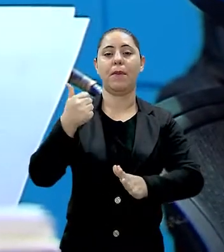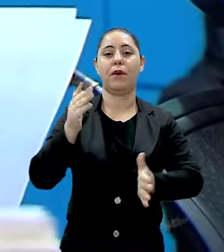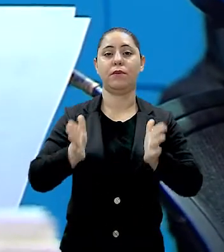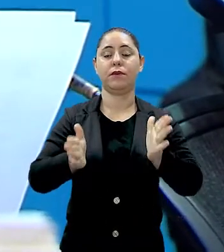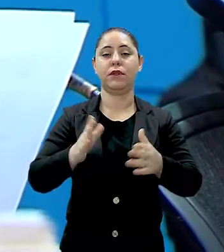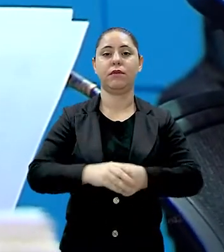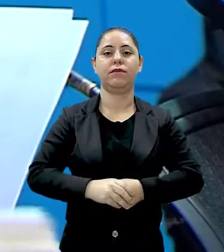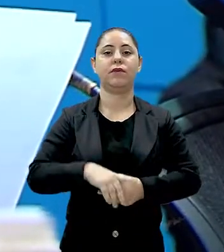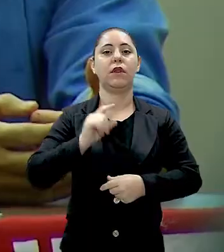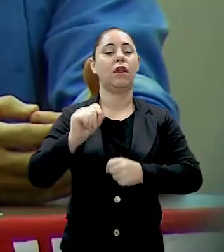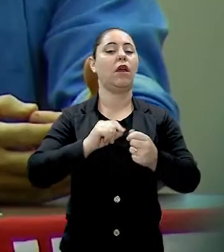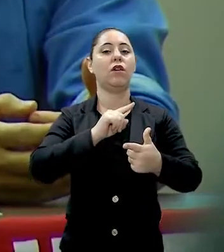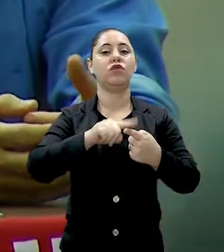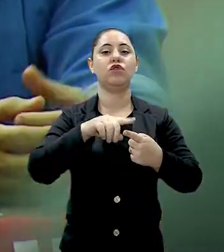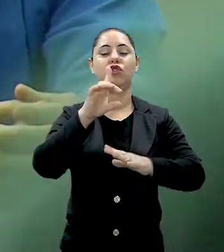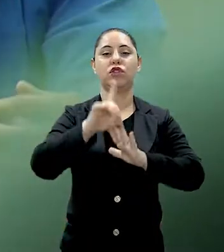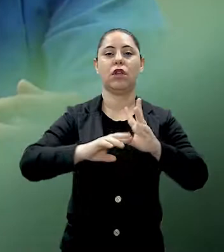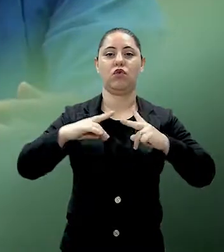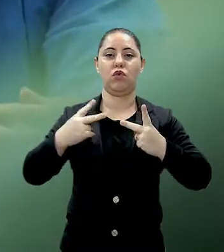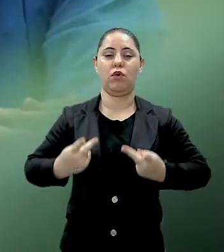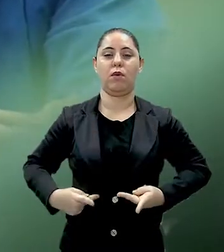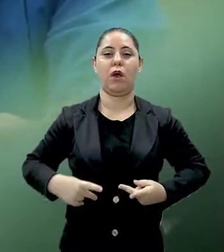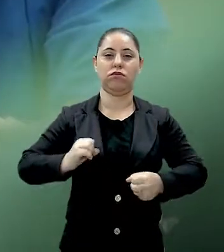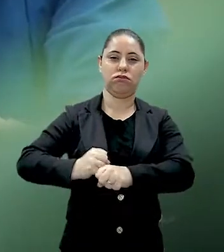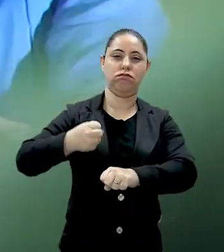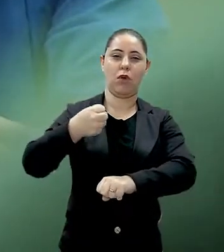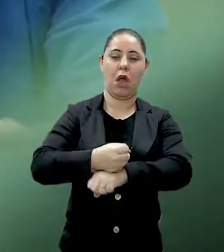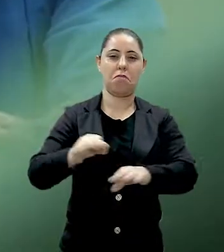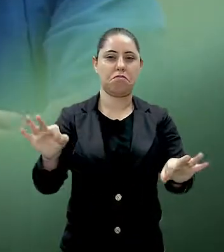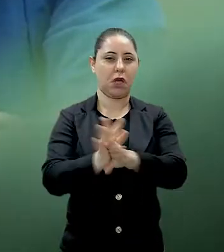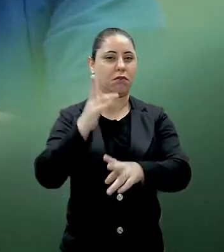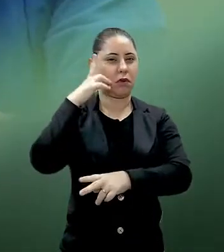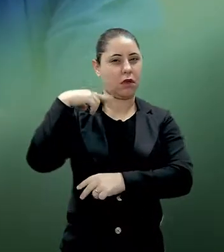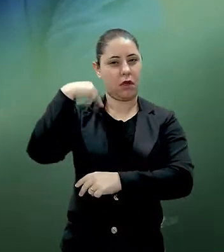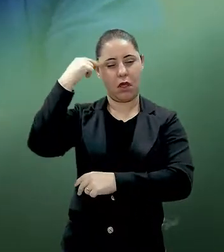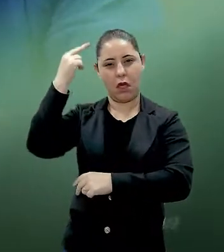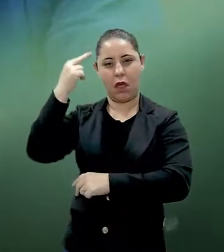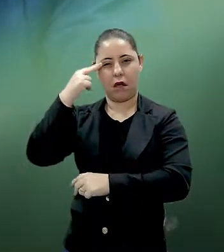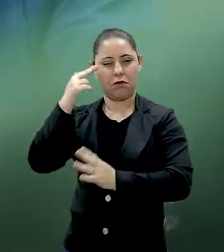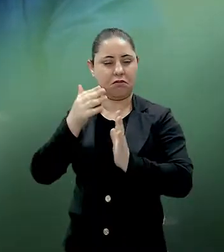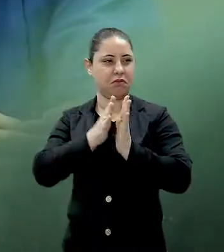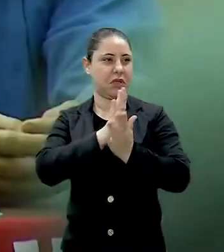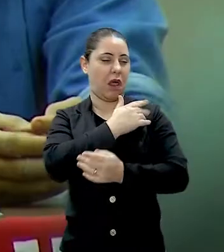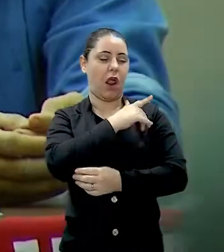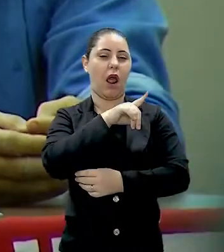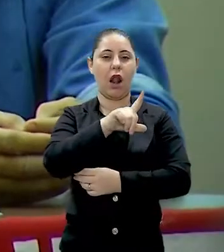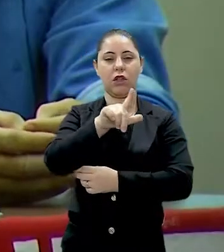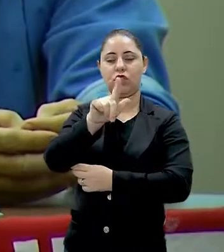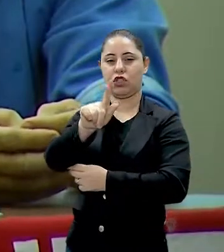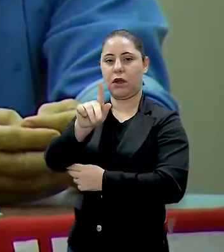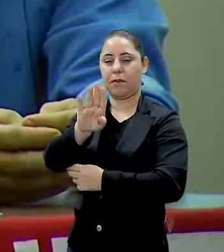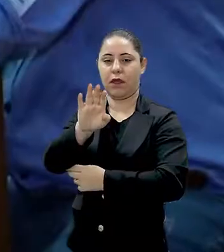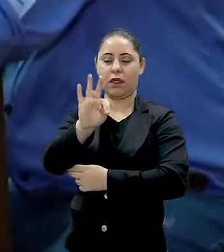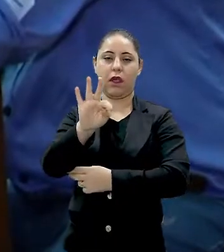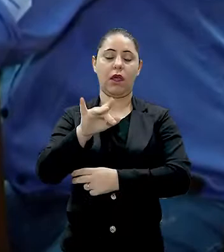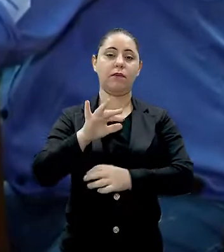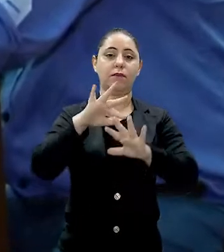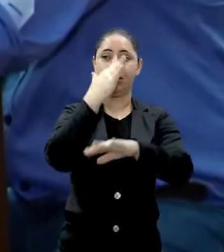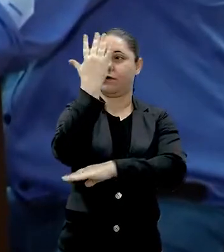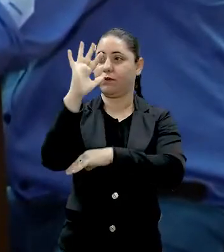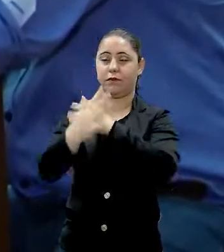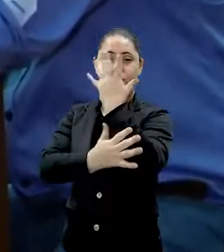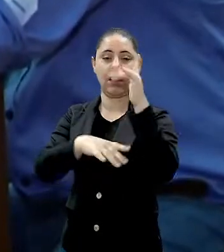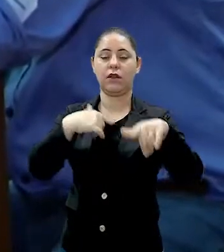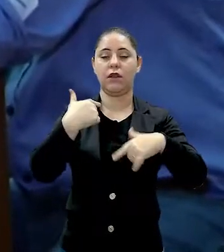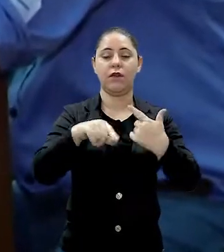desde o primeiro mandato, que são direitos humanos, combate ao racismo, intolerância LGBT, meio